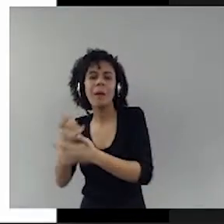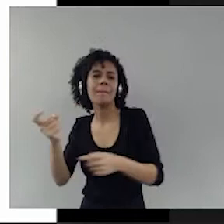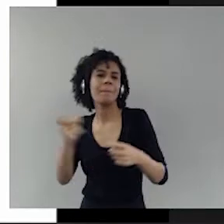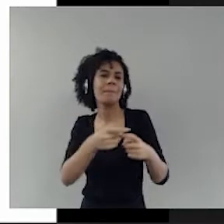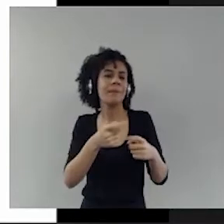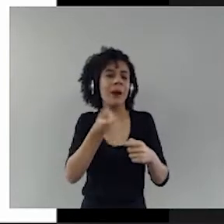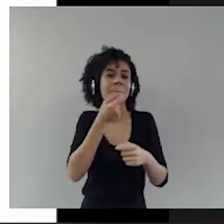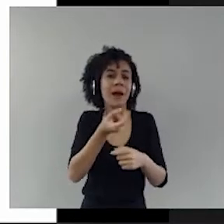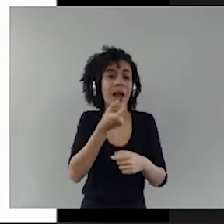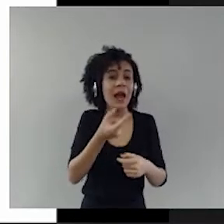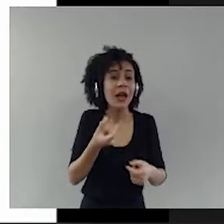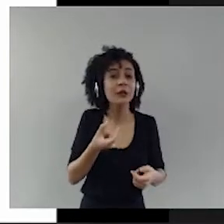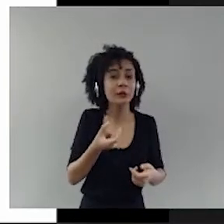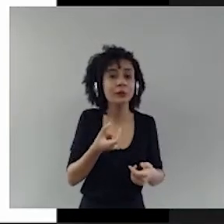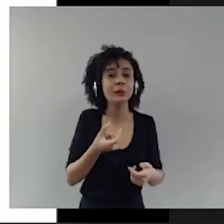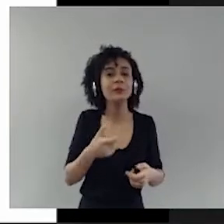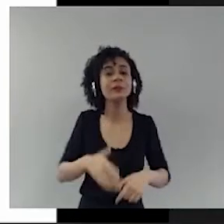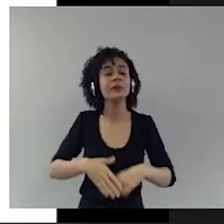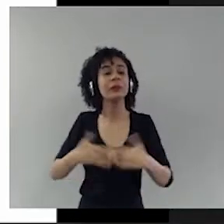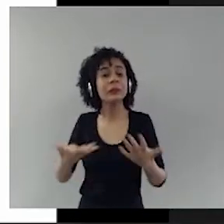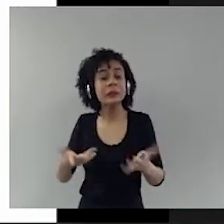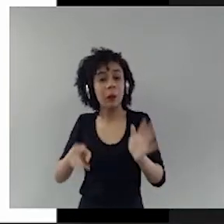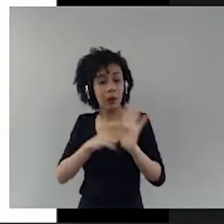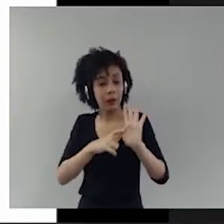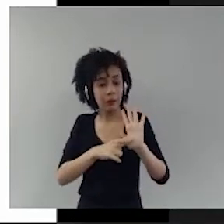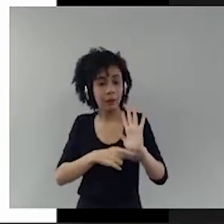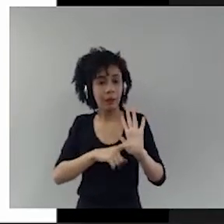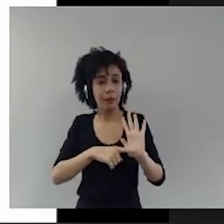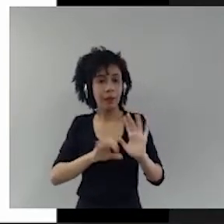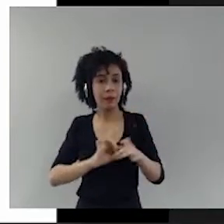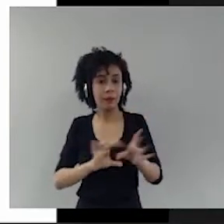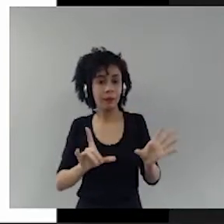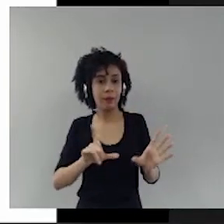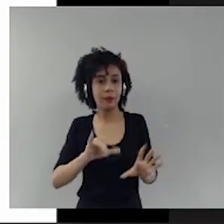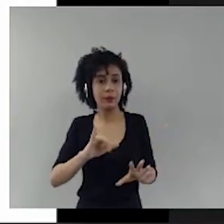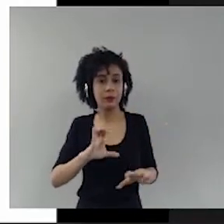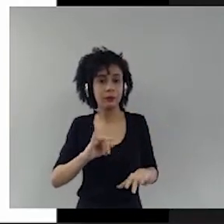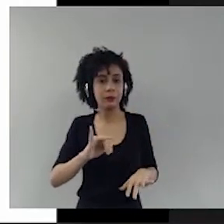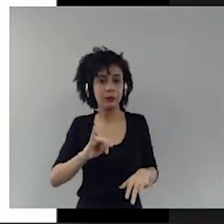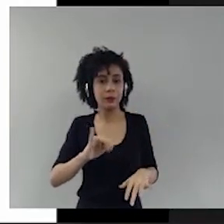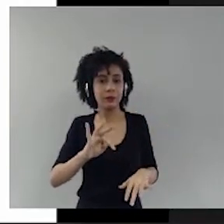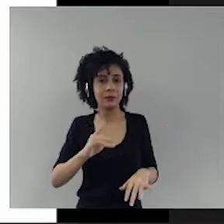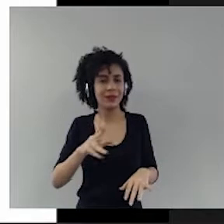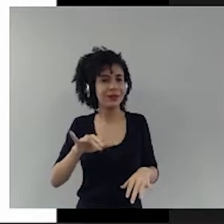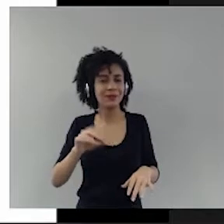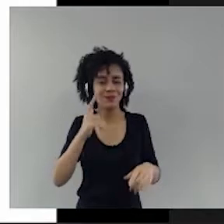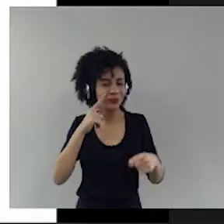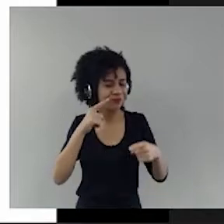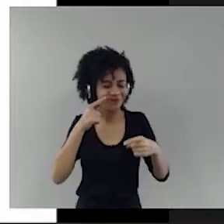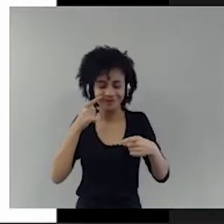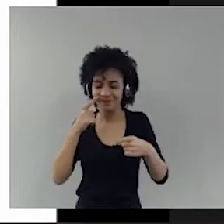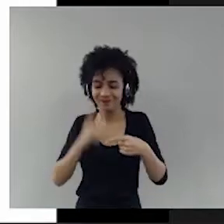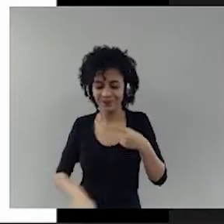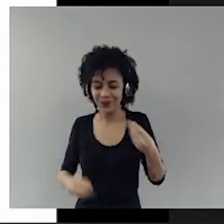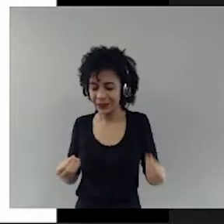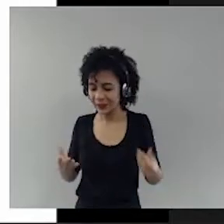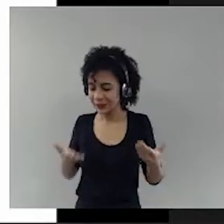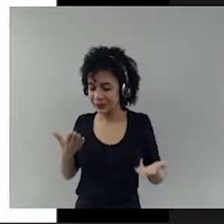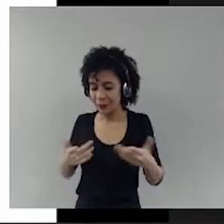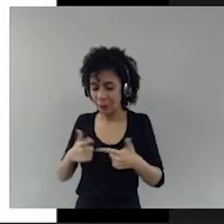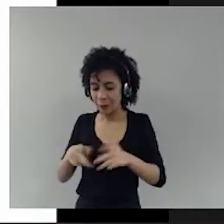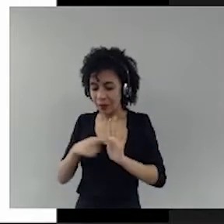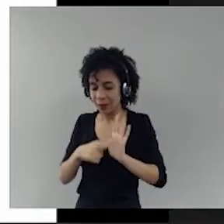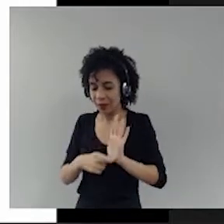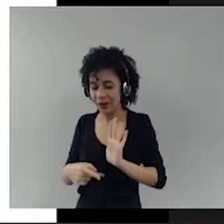medicamentos e o regime de licitações se revela se revelou incompatível com essa necessidade urgente